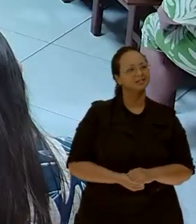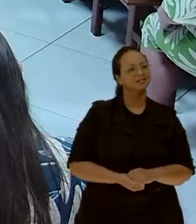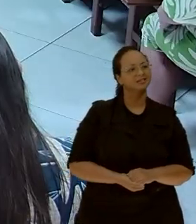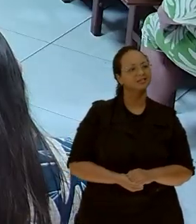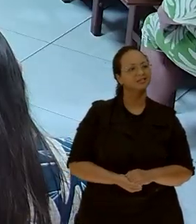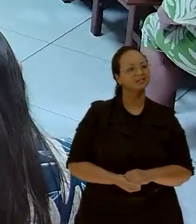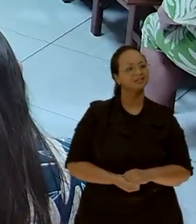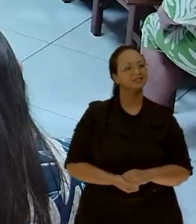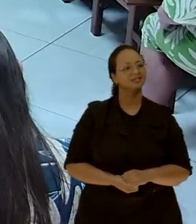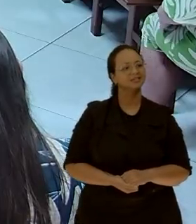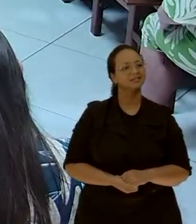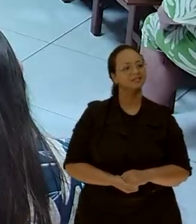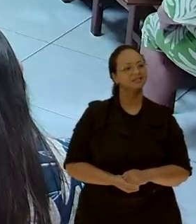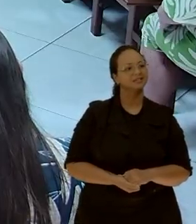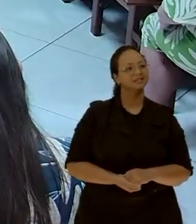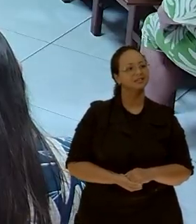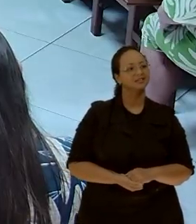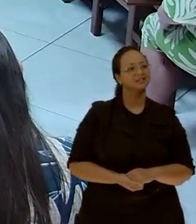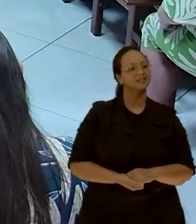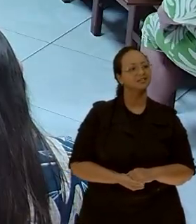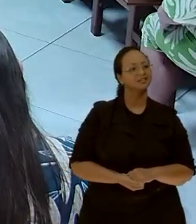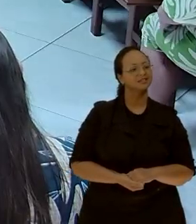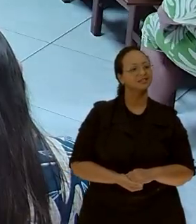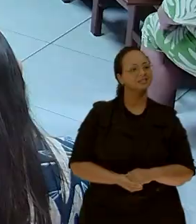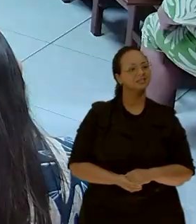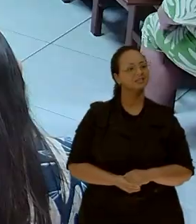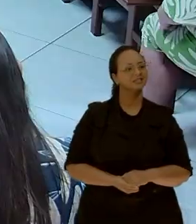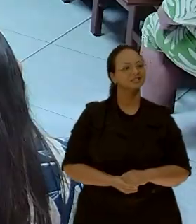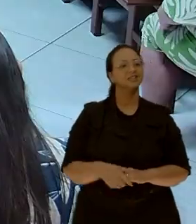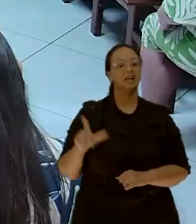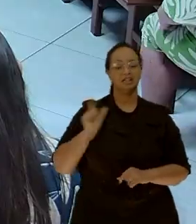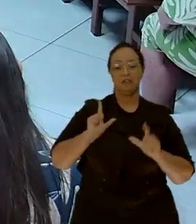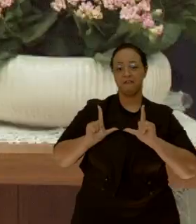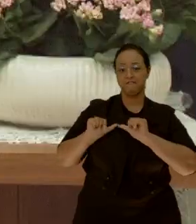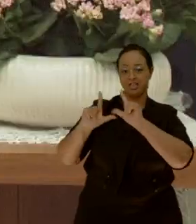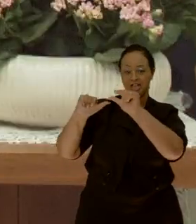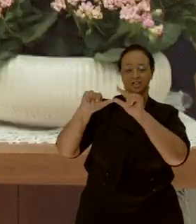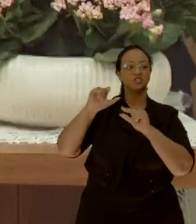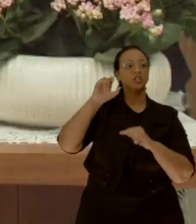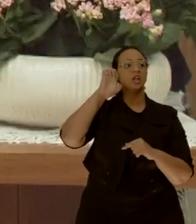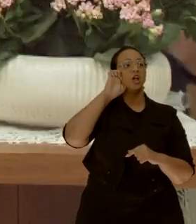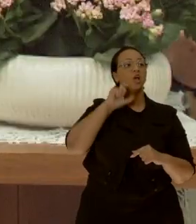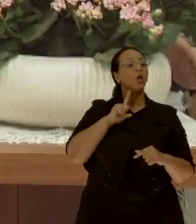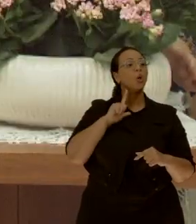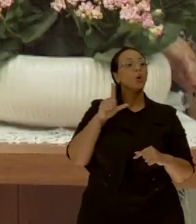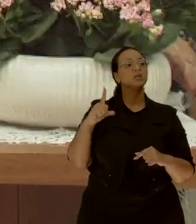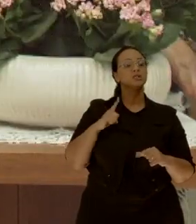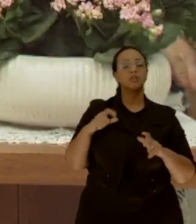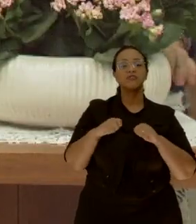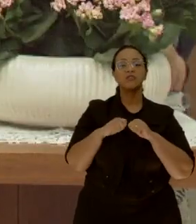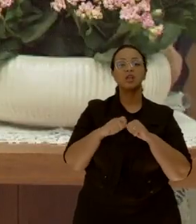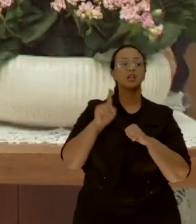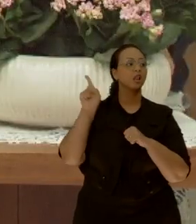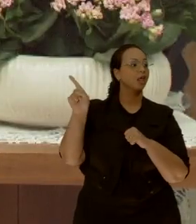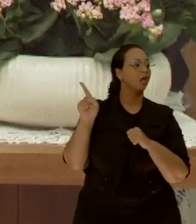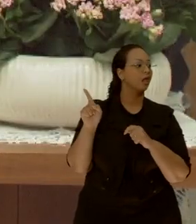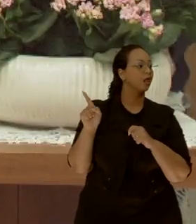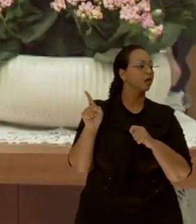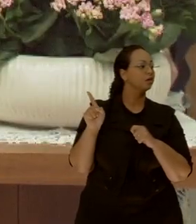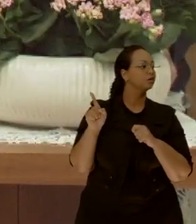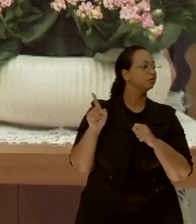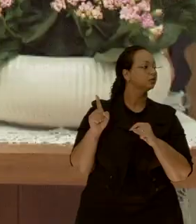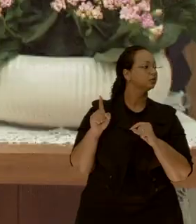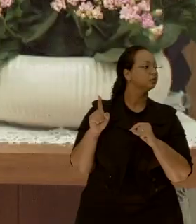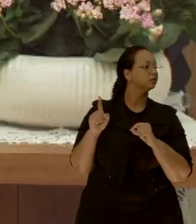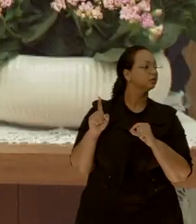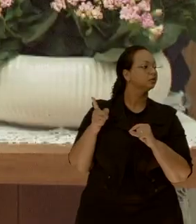Tá ligado que tá. Deixa eu compartilhar Pode uma compartilhar. viagem que o pastor Luiz Eugênio fez. Sim. Nós fizemos a São Paulo e nós visitamos duas